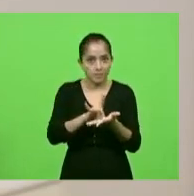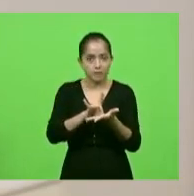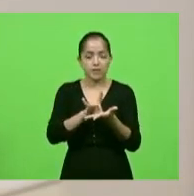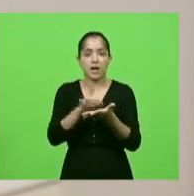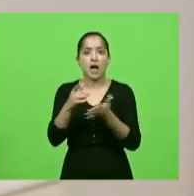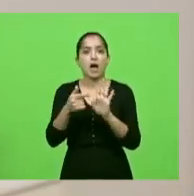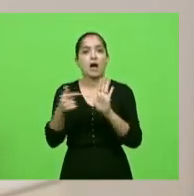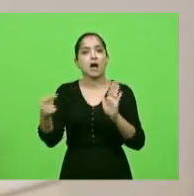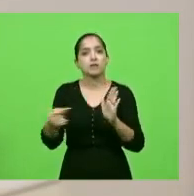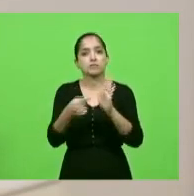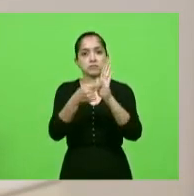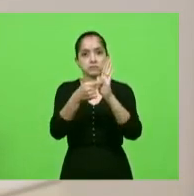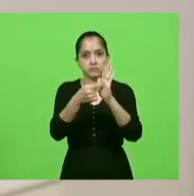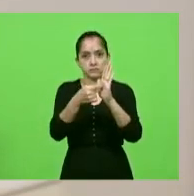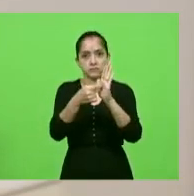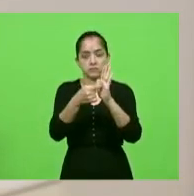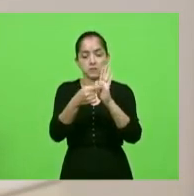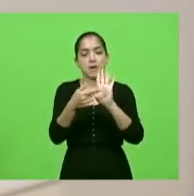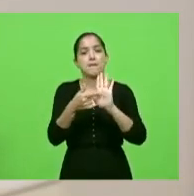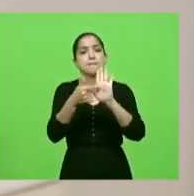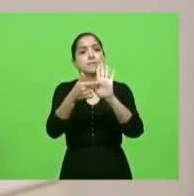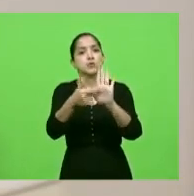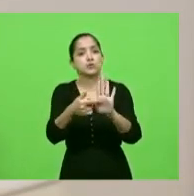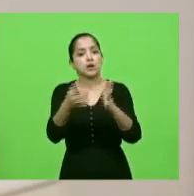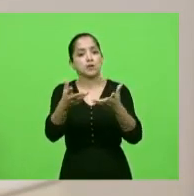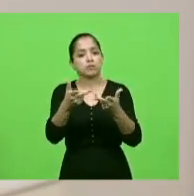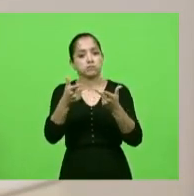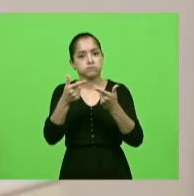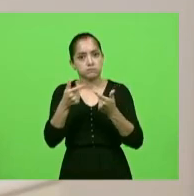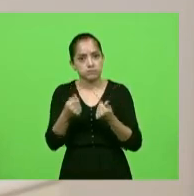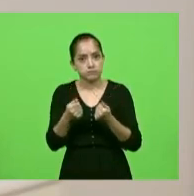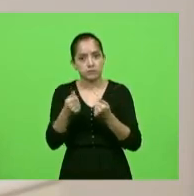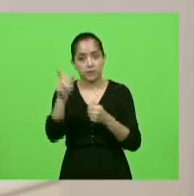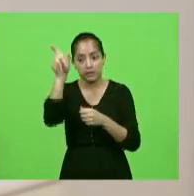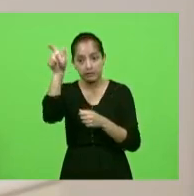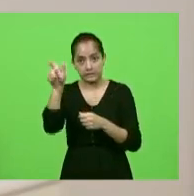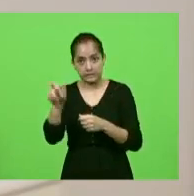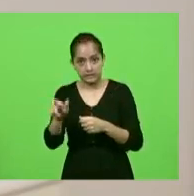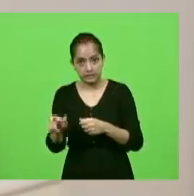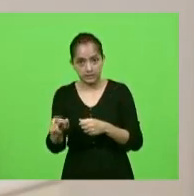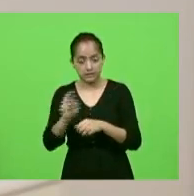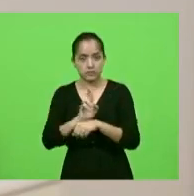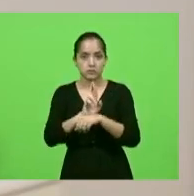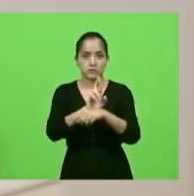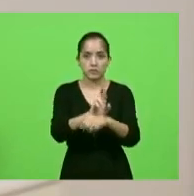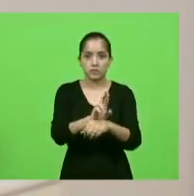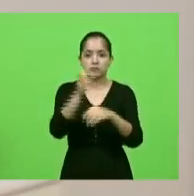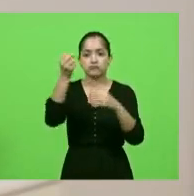deverá, ao menos, demonstrar a qualidade de cidadão do representante,